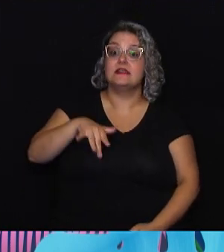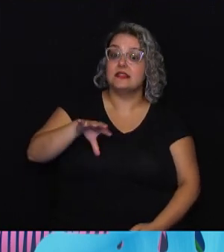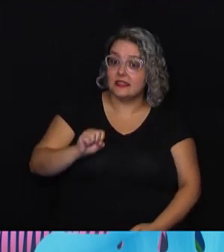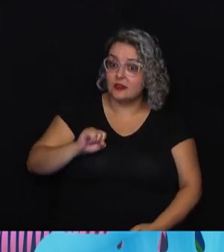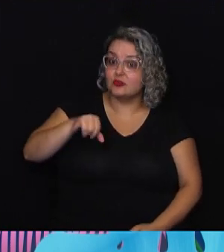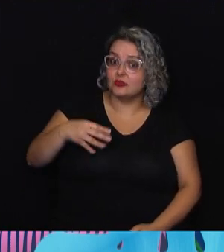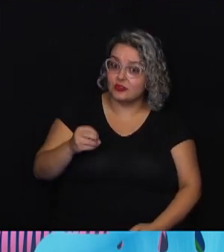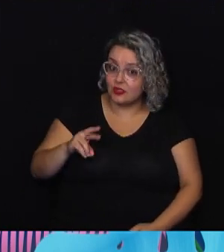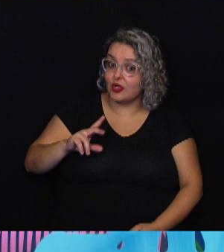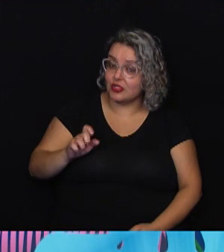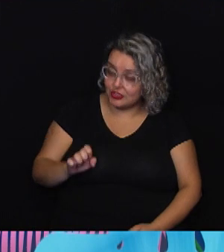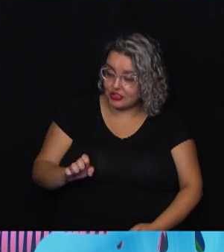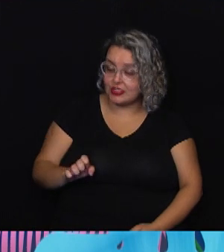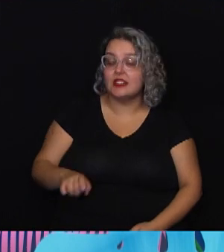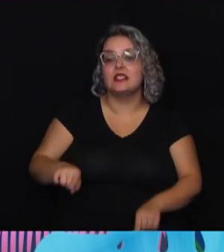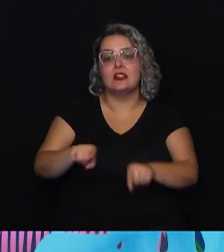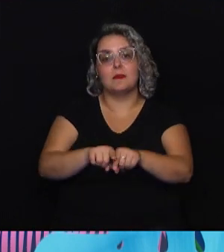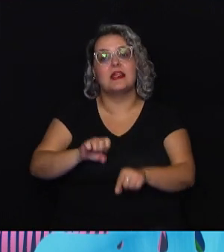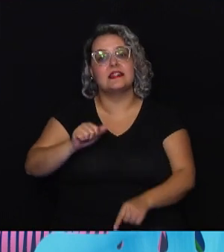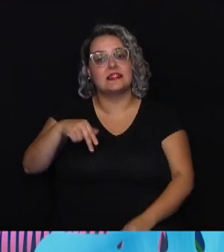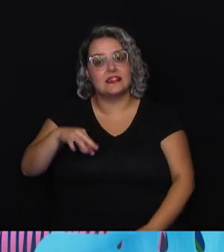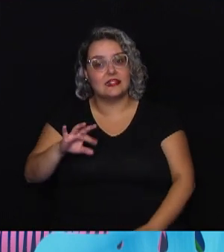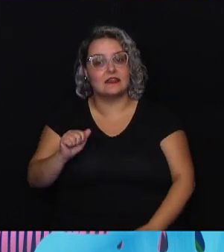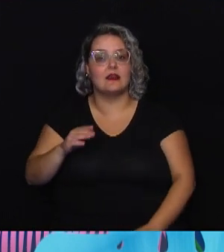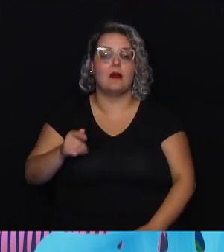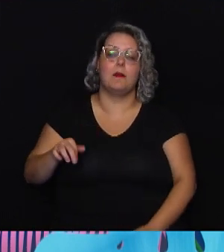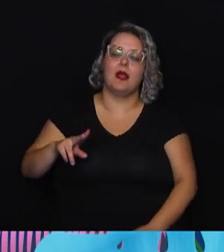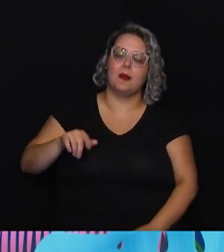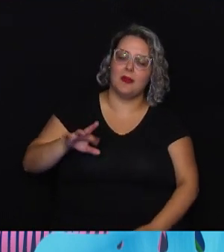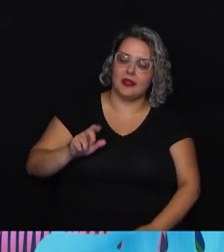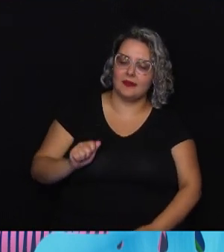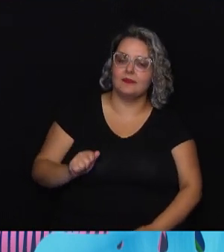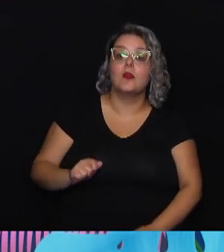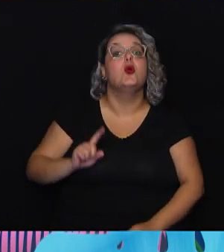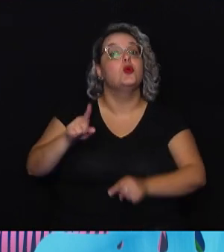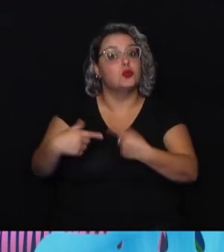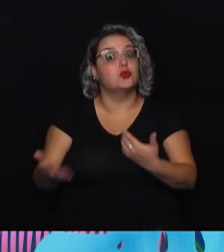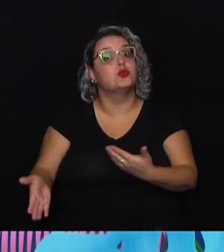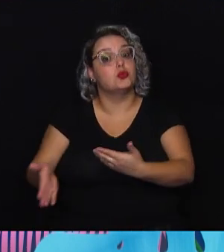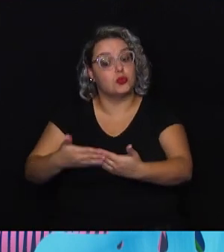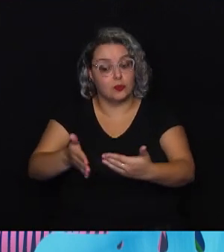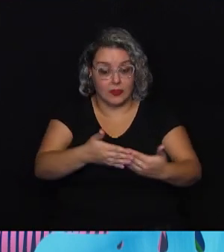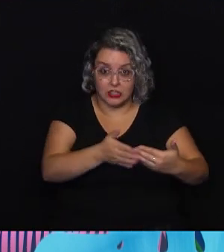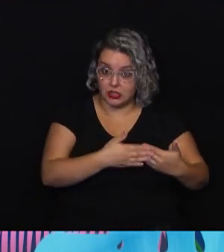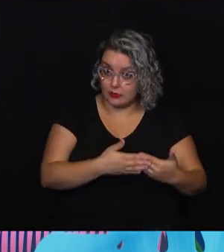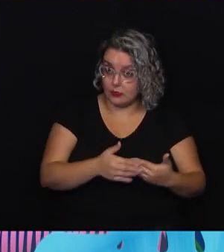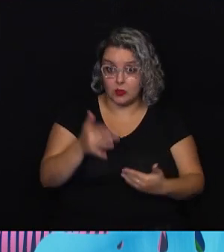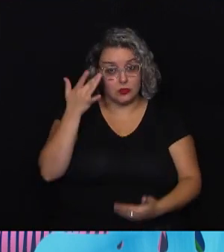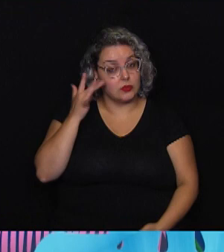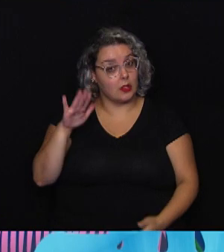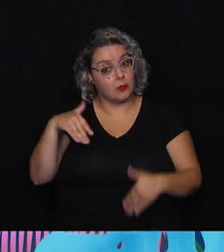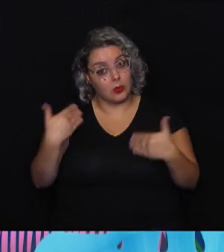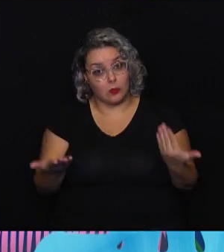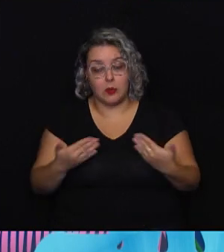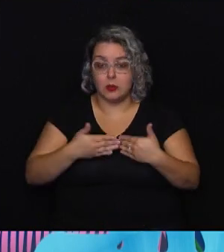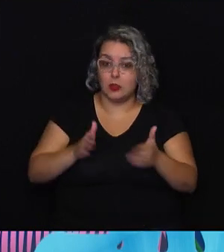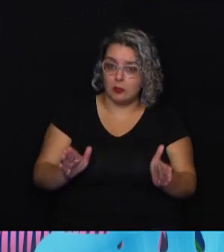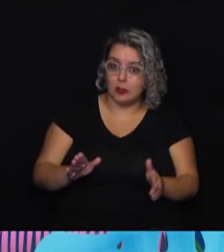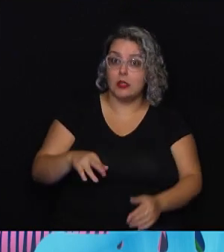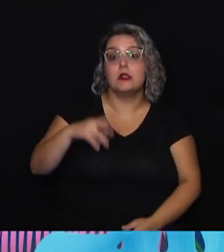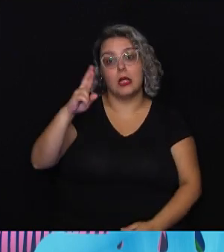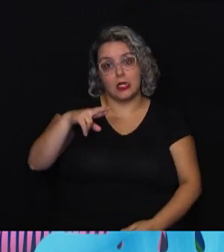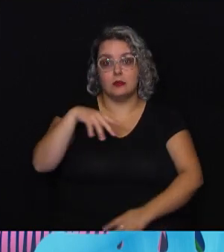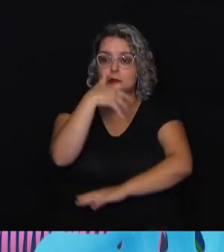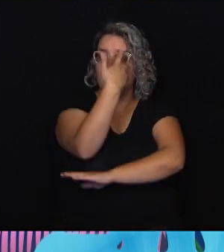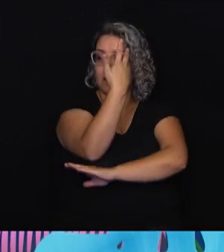e o Bosque Santa Bárbara. Os outros parques e bosques permanecem fechados por tempo indeterminado em virtude da queda